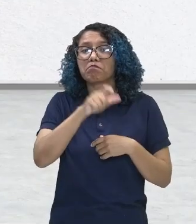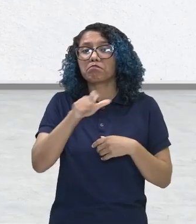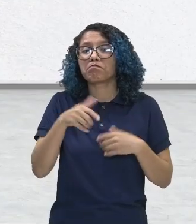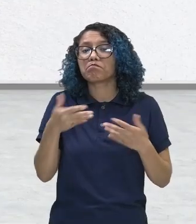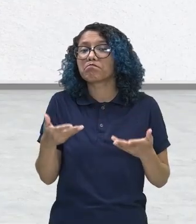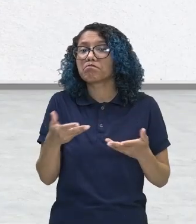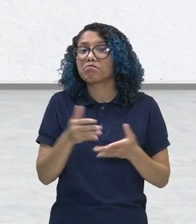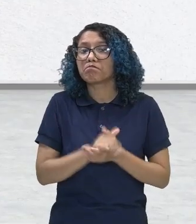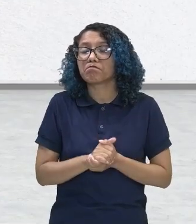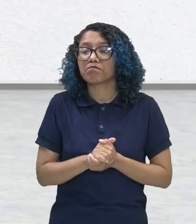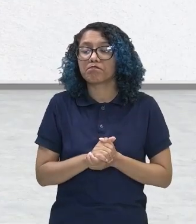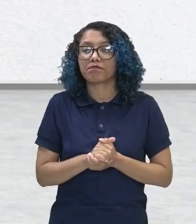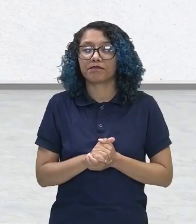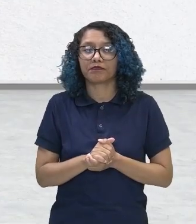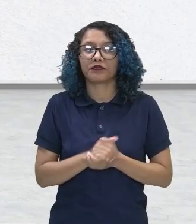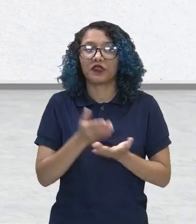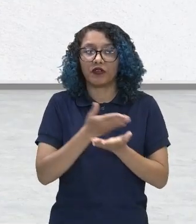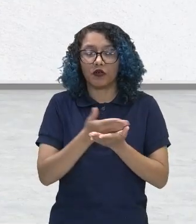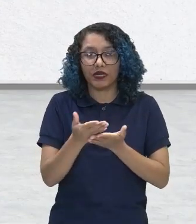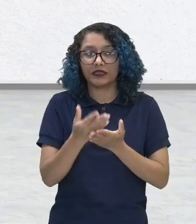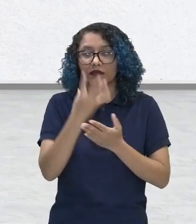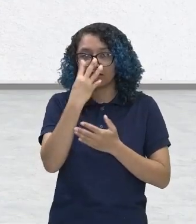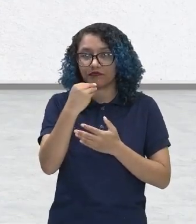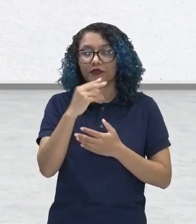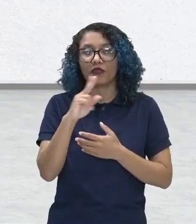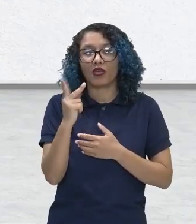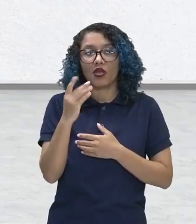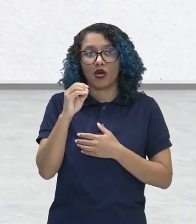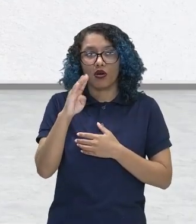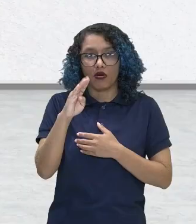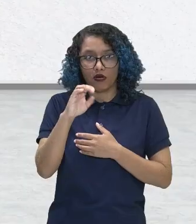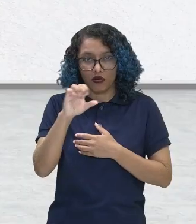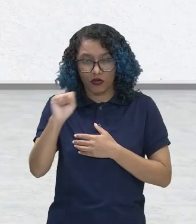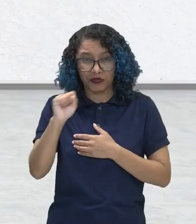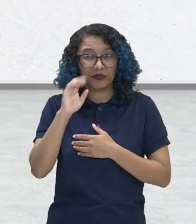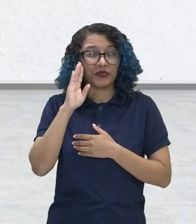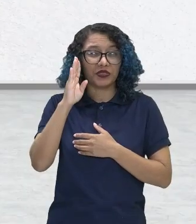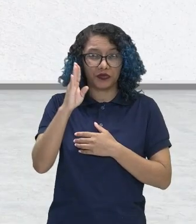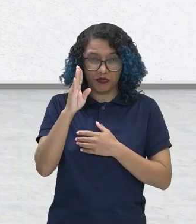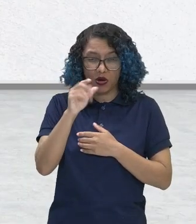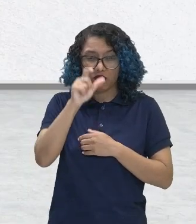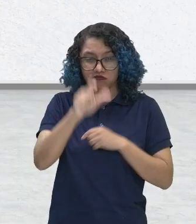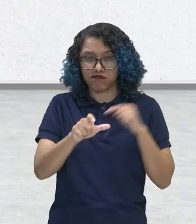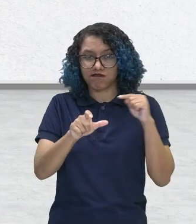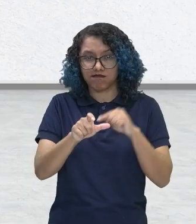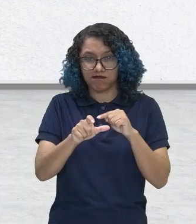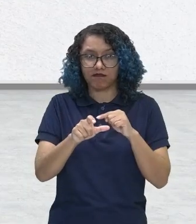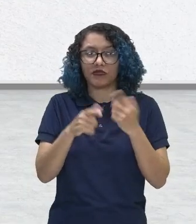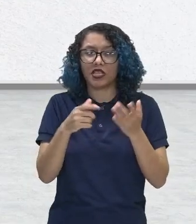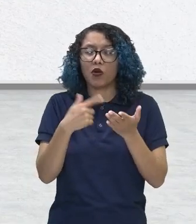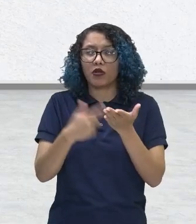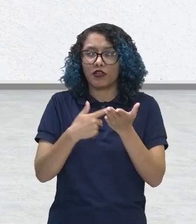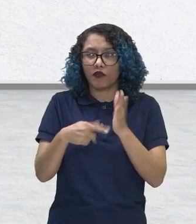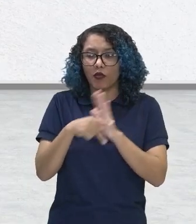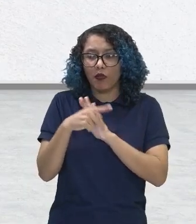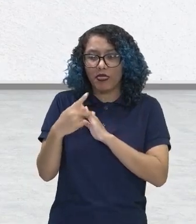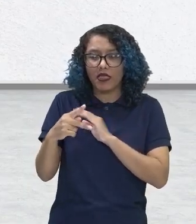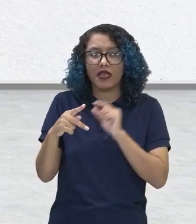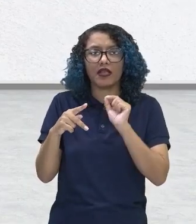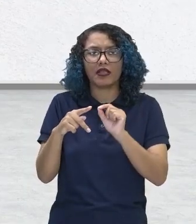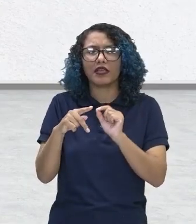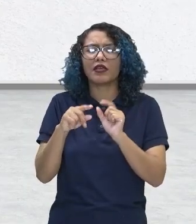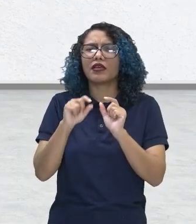Vamos então começar com Thomas Hobbes, né, um dos principais teóricos dessa teoria. No livro Leviatã, Hobbes defende